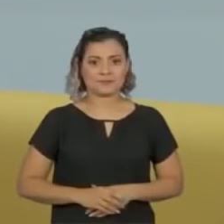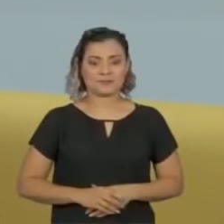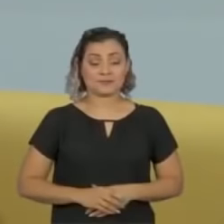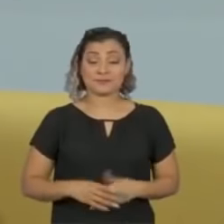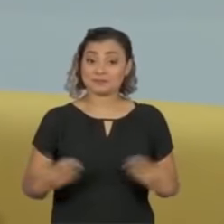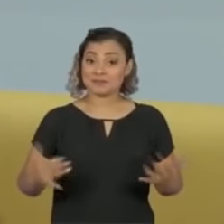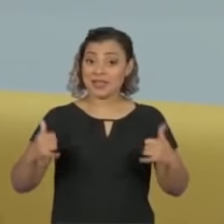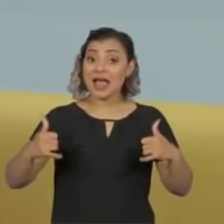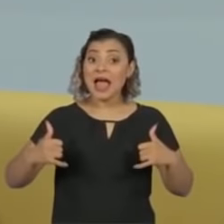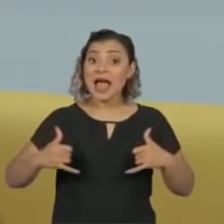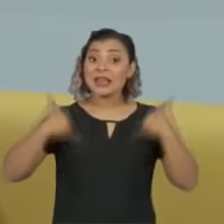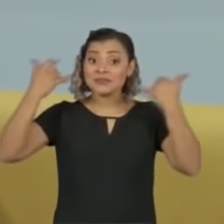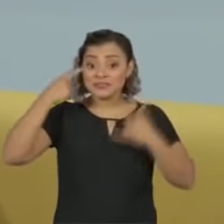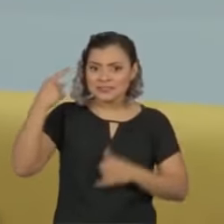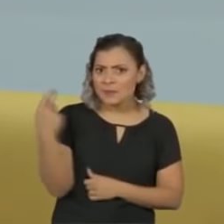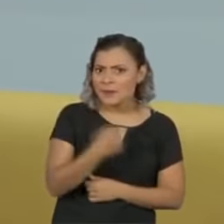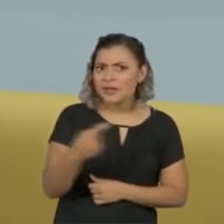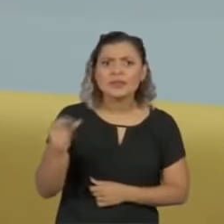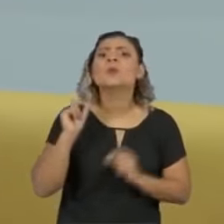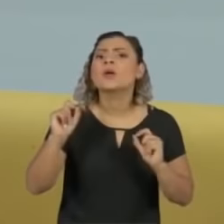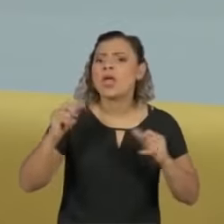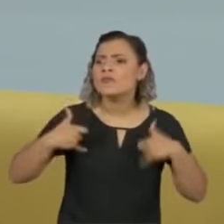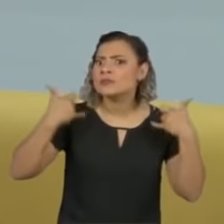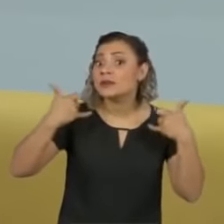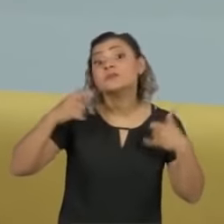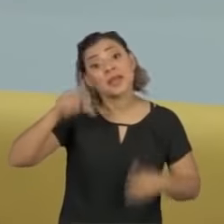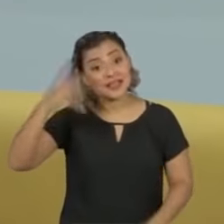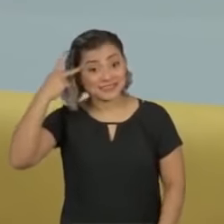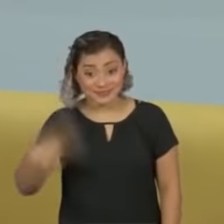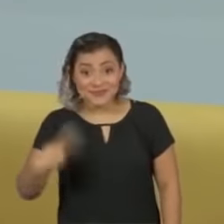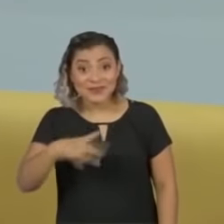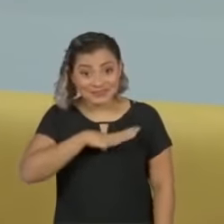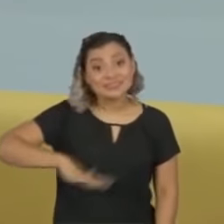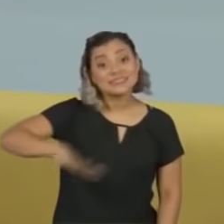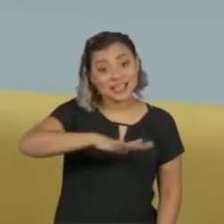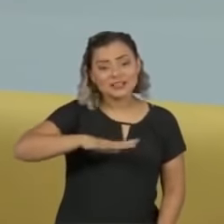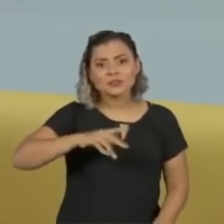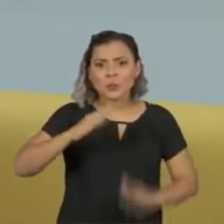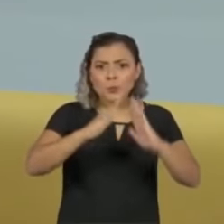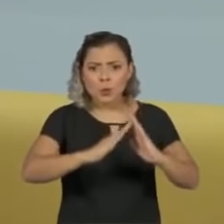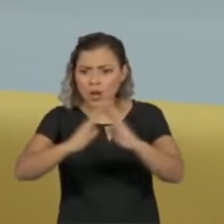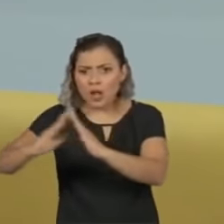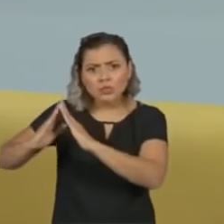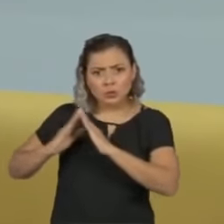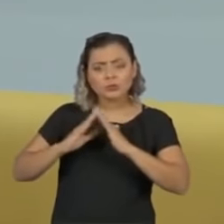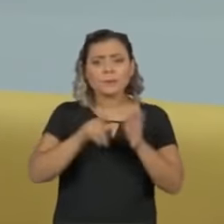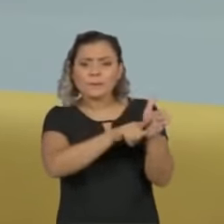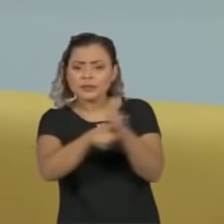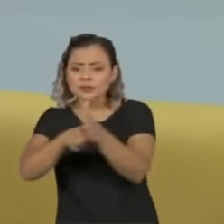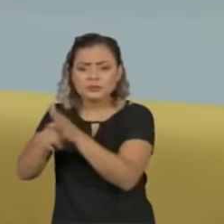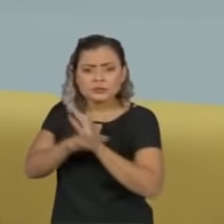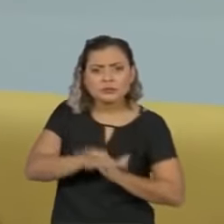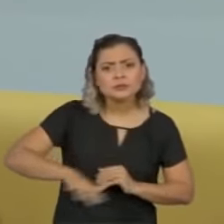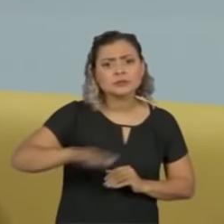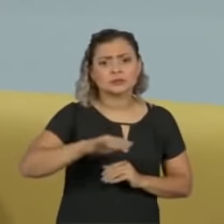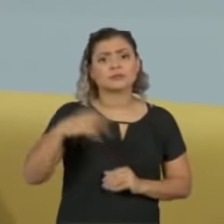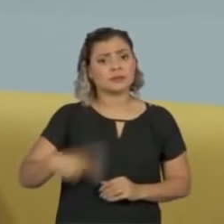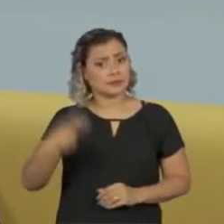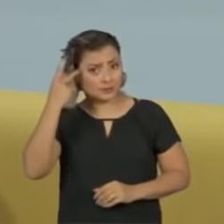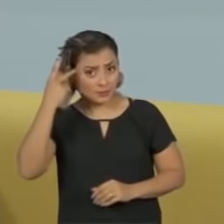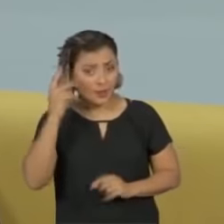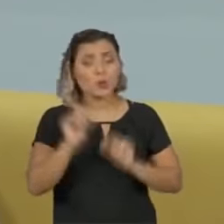A aniversariante da semana, a cidade de São Paulo, é avaliada pelos moradores em uma pesquisa da Rede Nossa São Paulo.